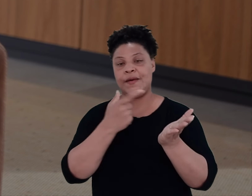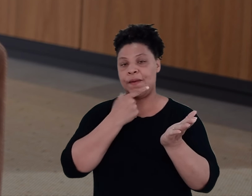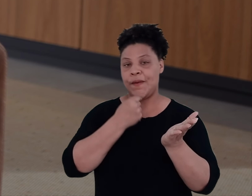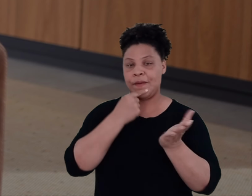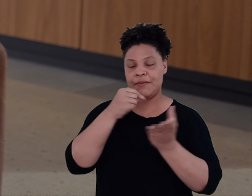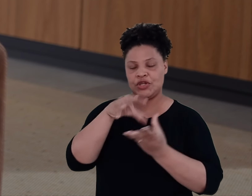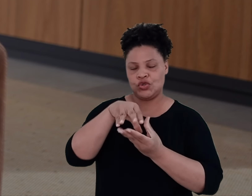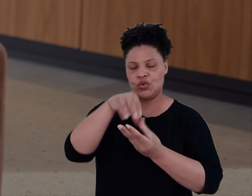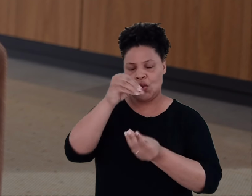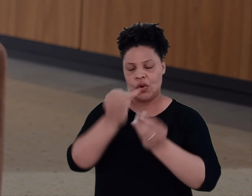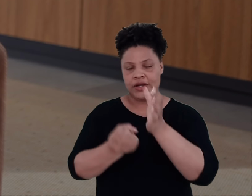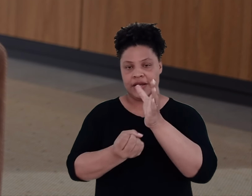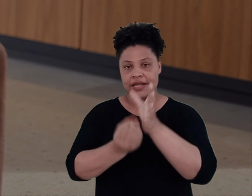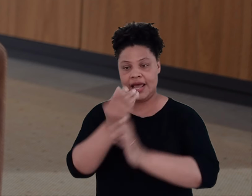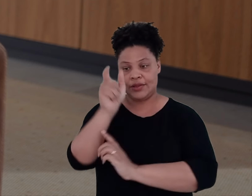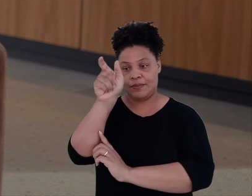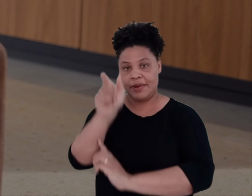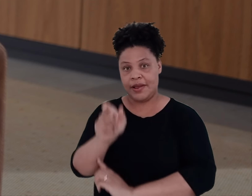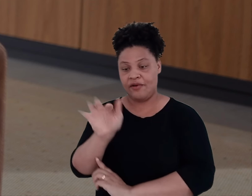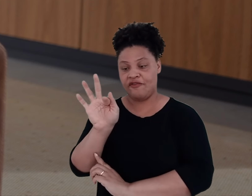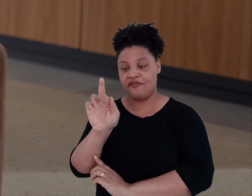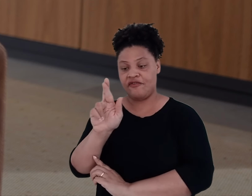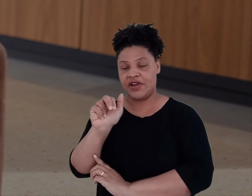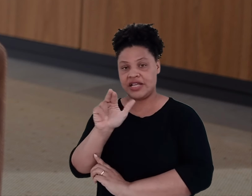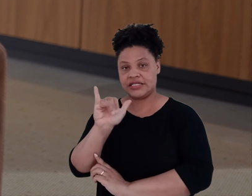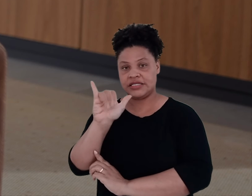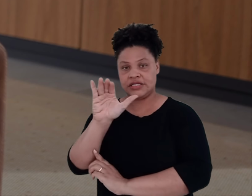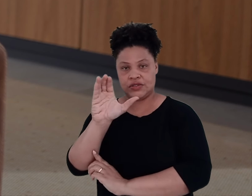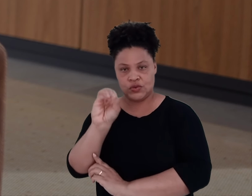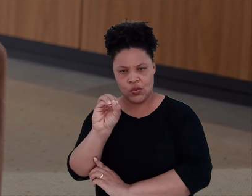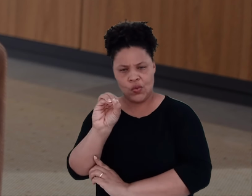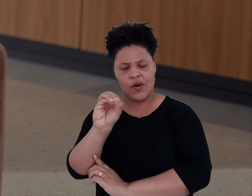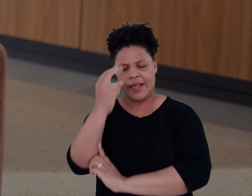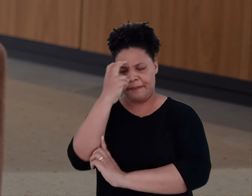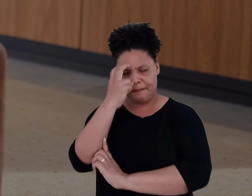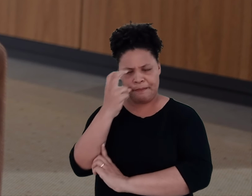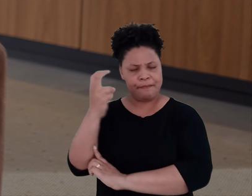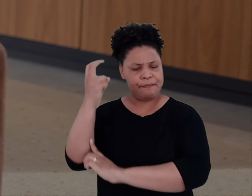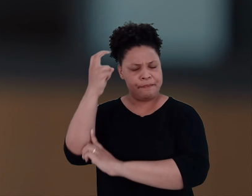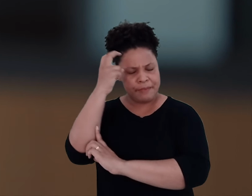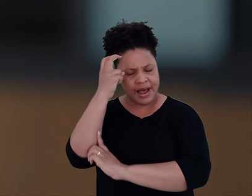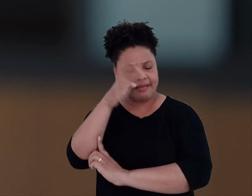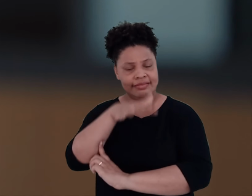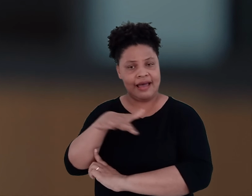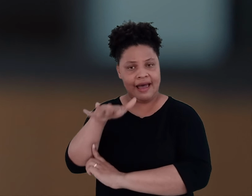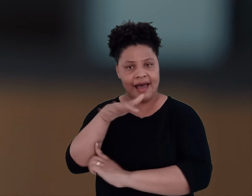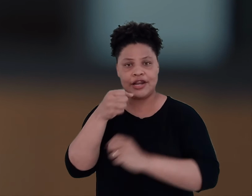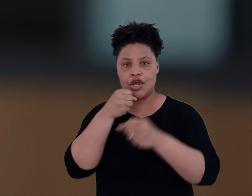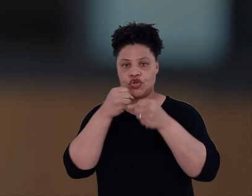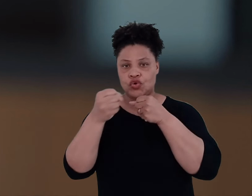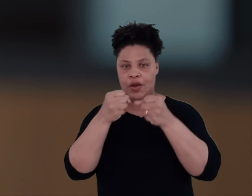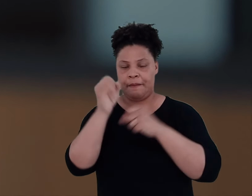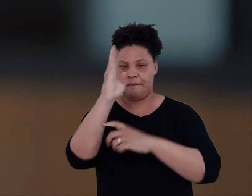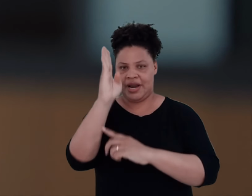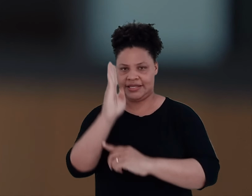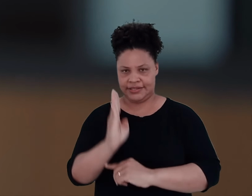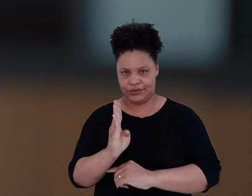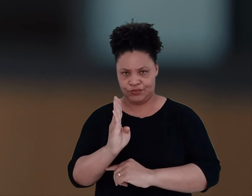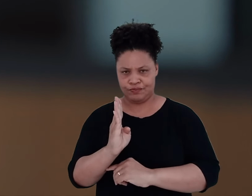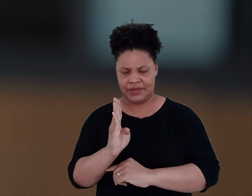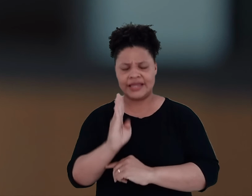Francisco de Paula Brito, um dos grandes intelectuais e homens de livros do jornalismo brasileiro. A publicação tinha um compromisso